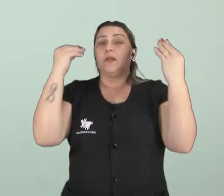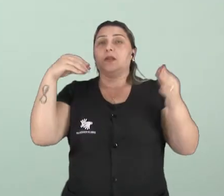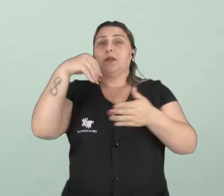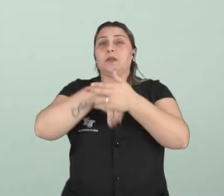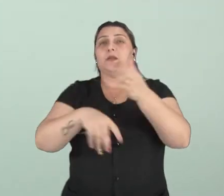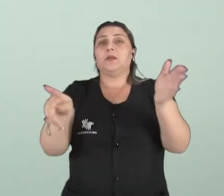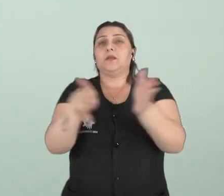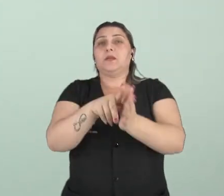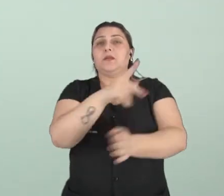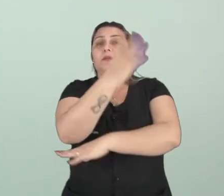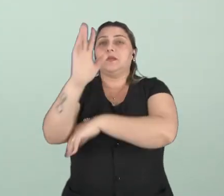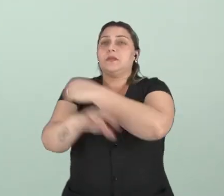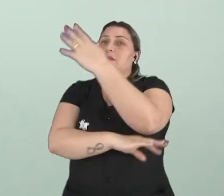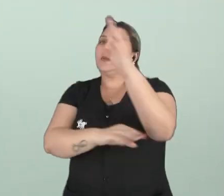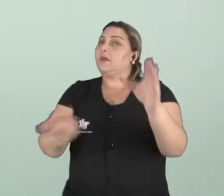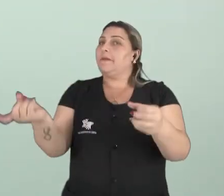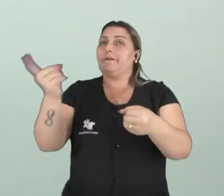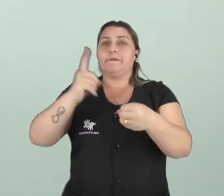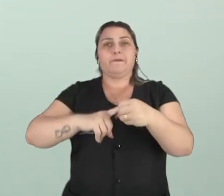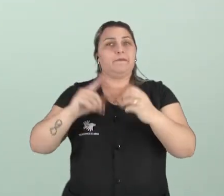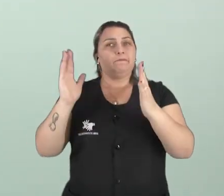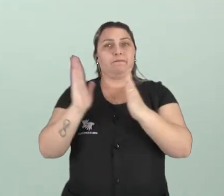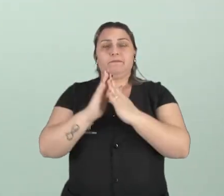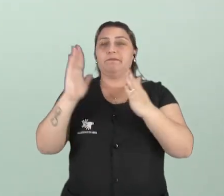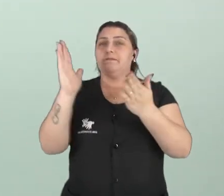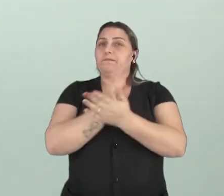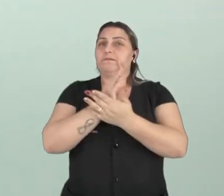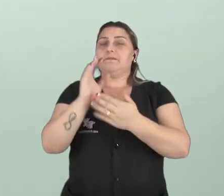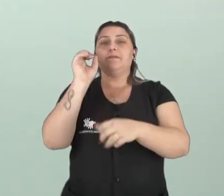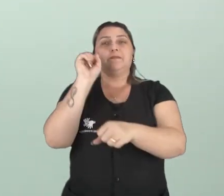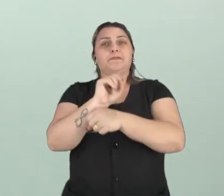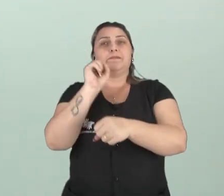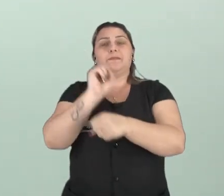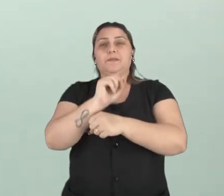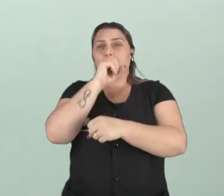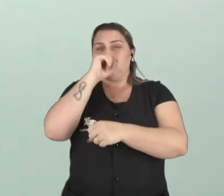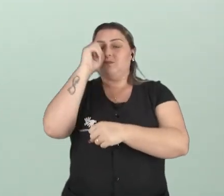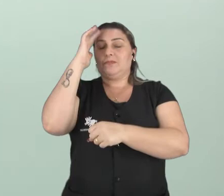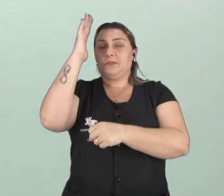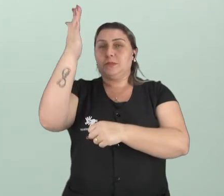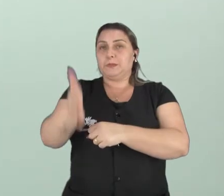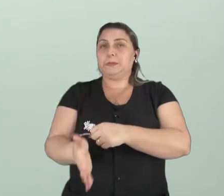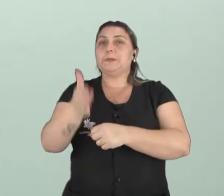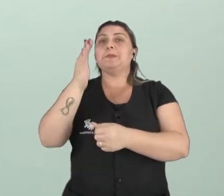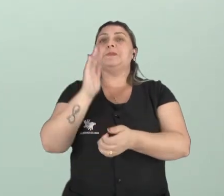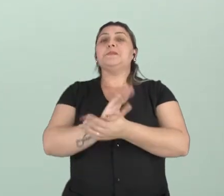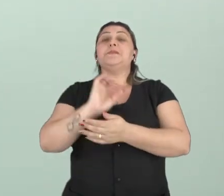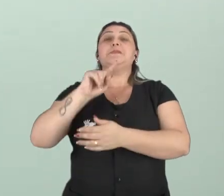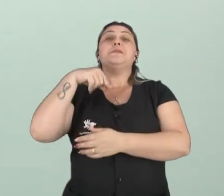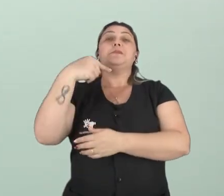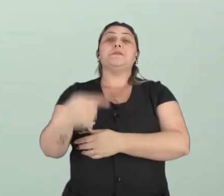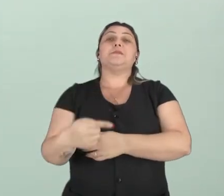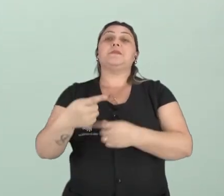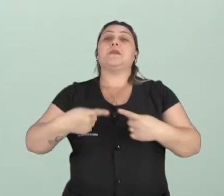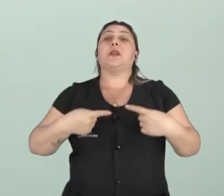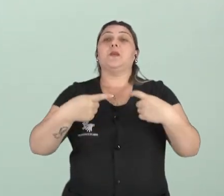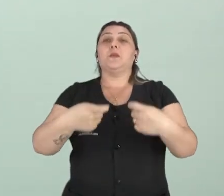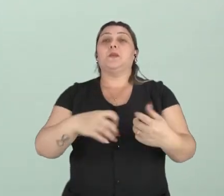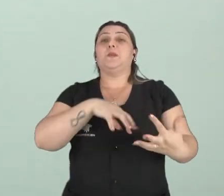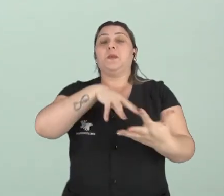floresta, né? Eles não voltaram para suas terras como alguns esperavam, e principalmente eles souberam muito tempo depois que a guerra